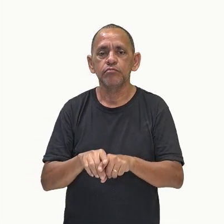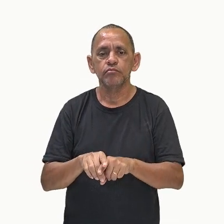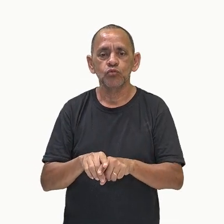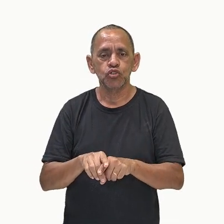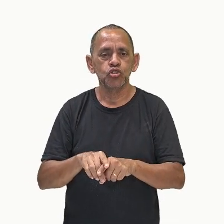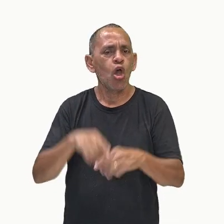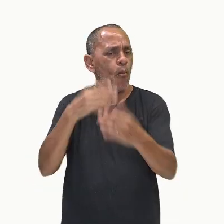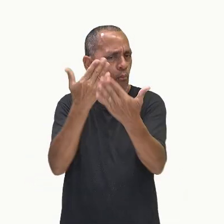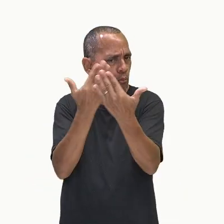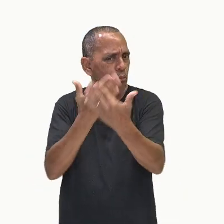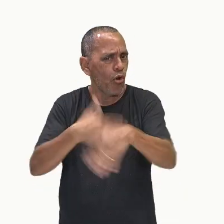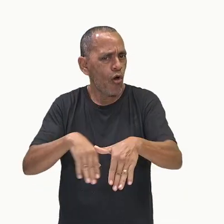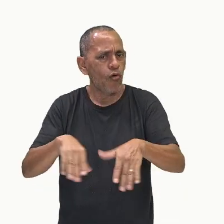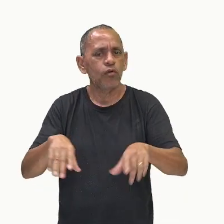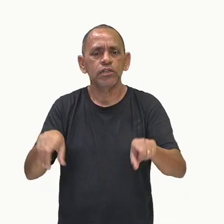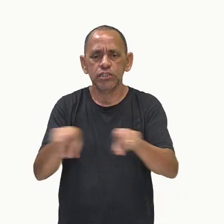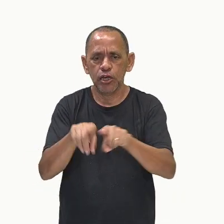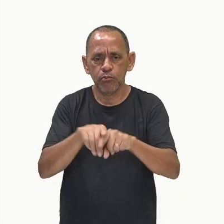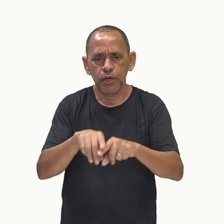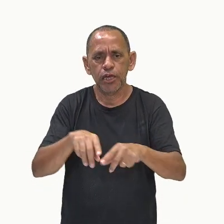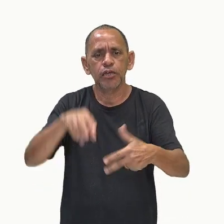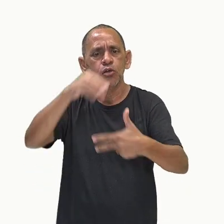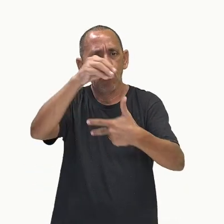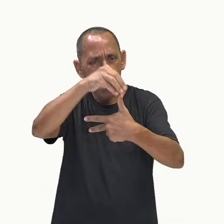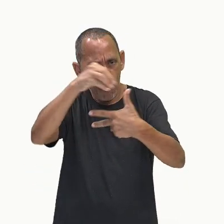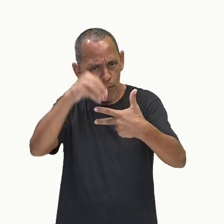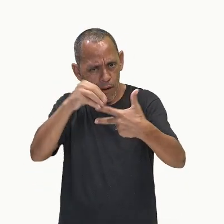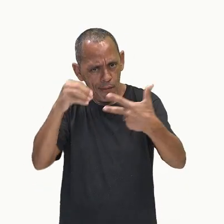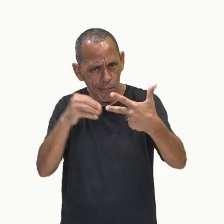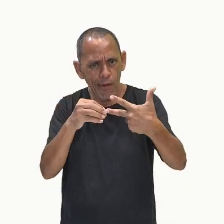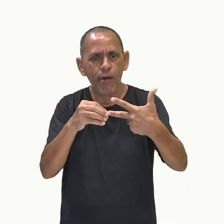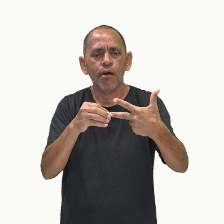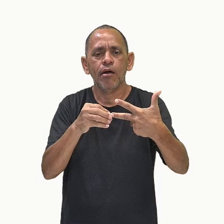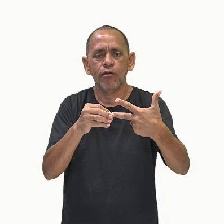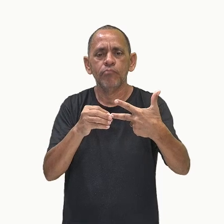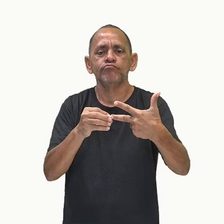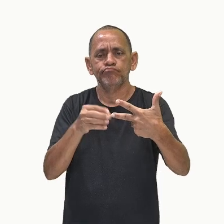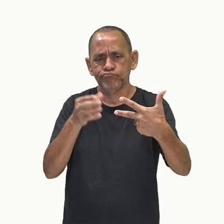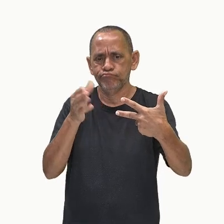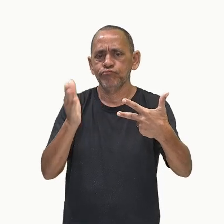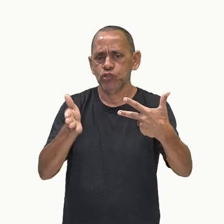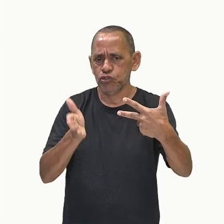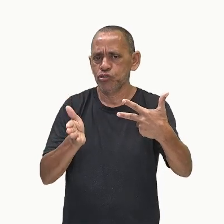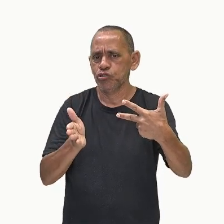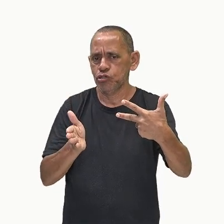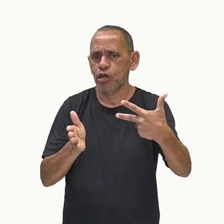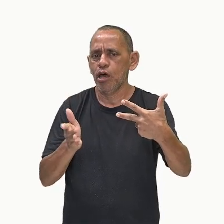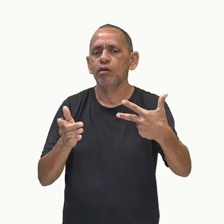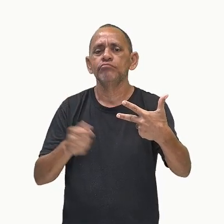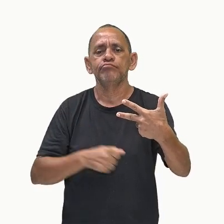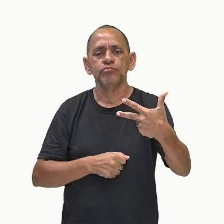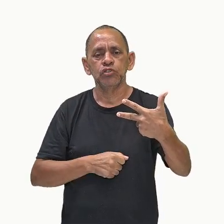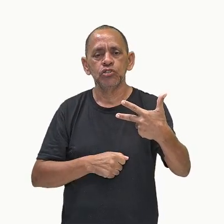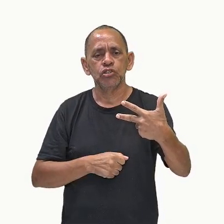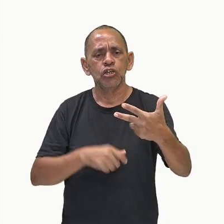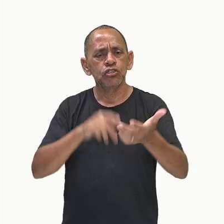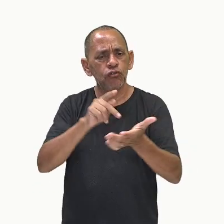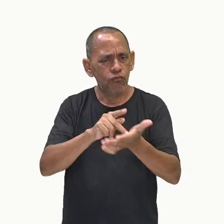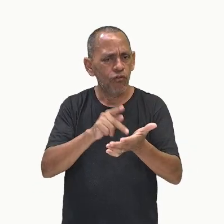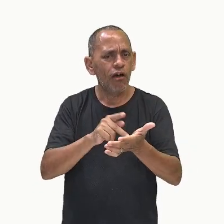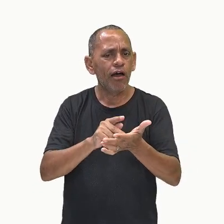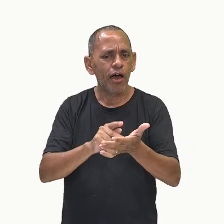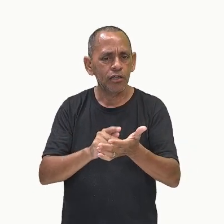principalmente no Exame Nacional do Ensino Médio, o Enem. Então, uma coisa sempre é certa, que questões